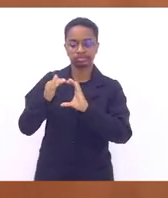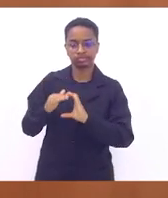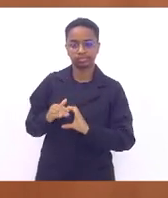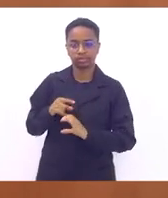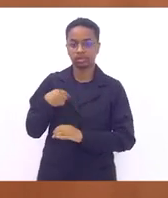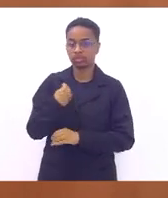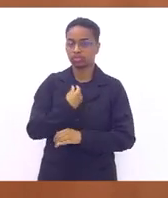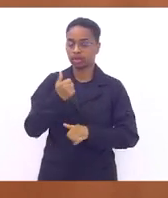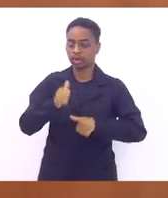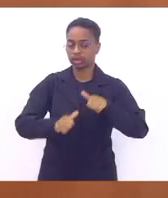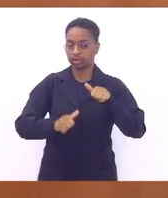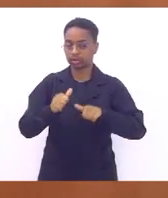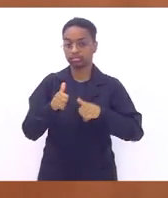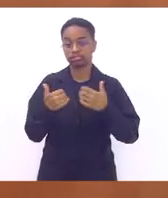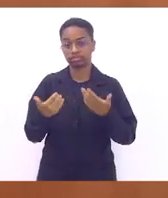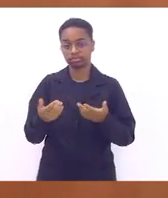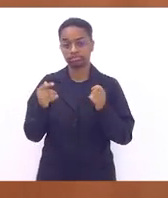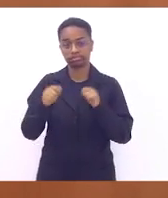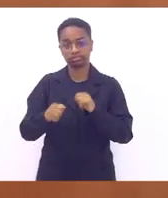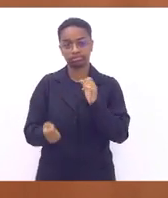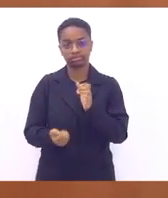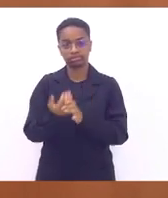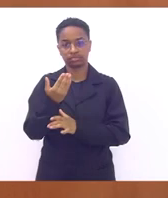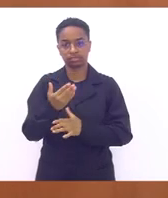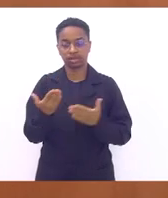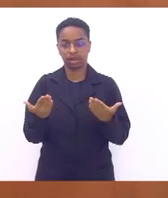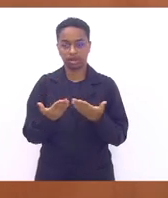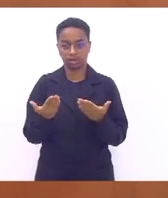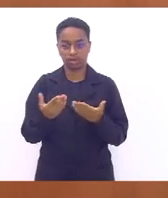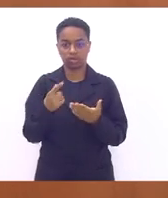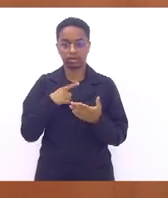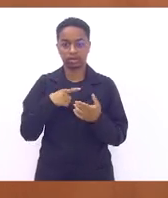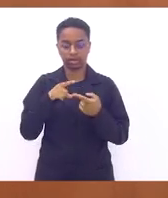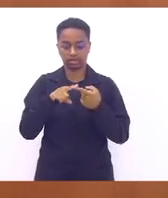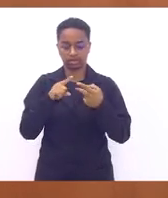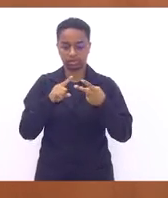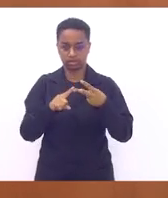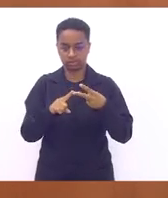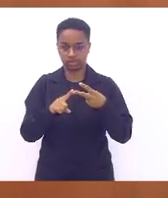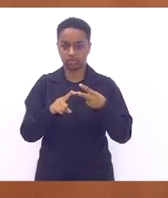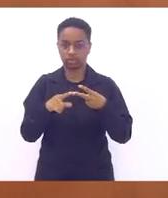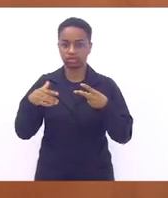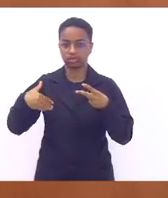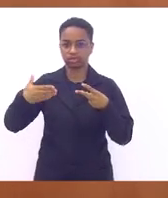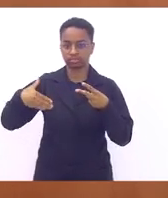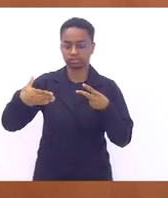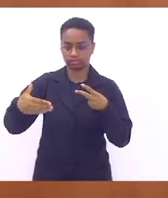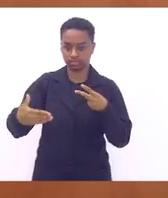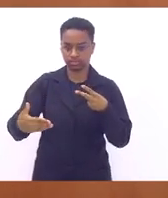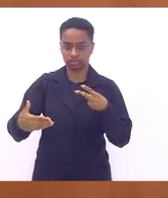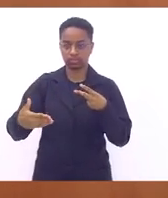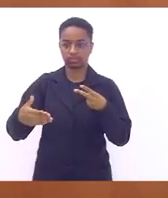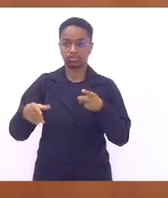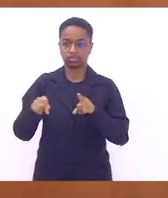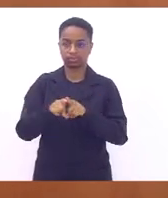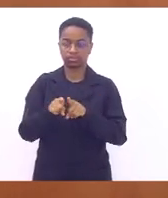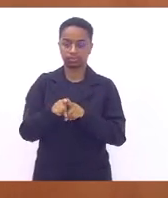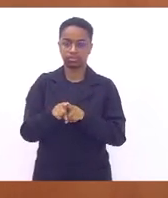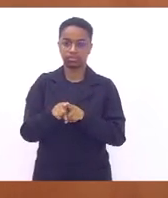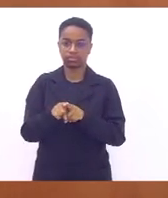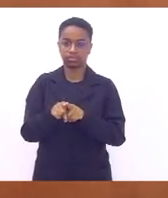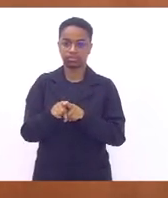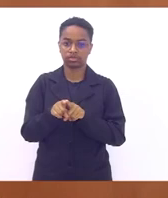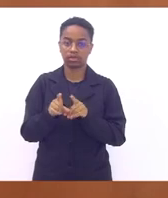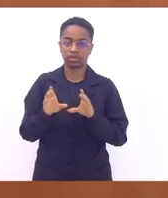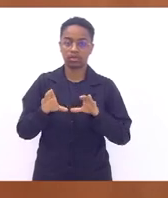e, então, que possam ser implementados. No momento, essas duas estão em andamento, né? Assim, mais efetivo, já no